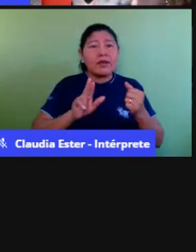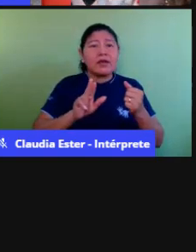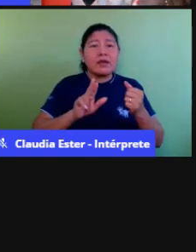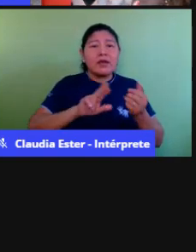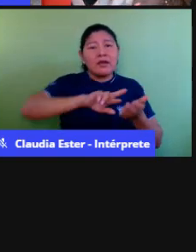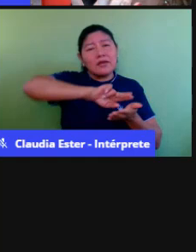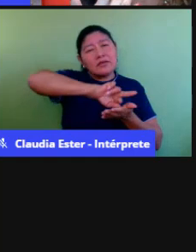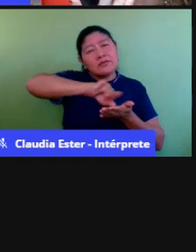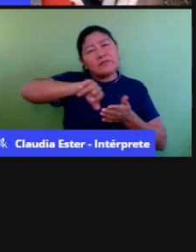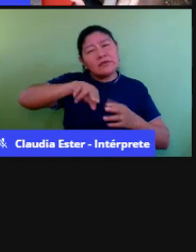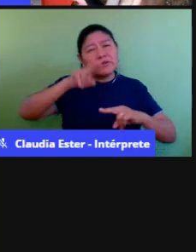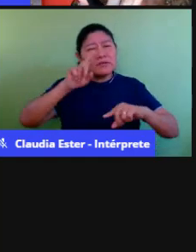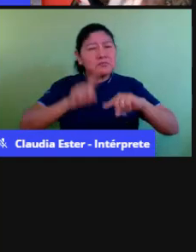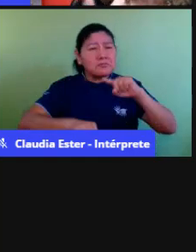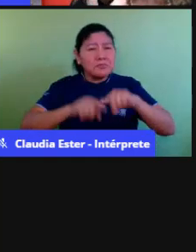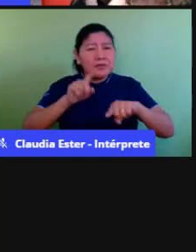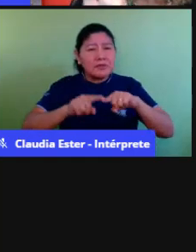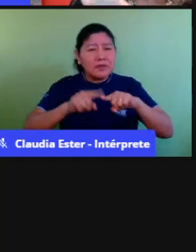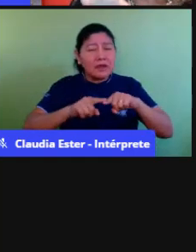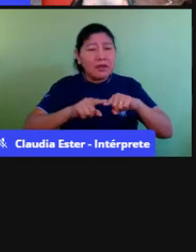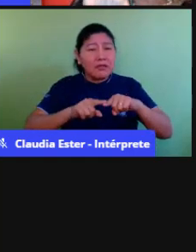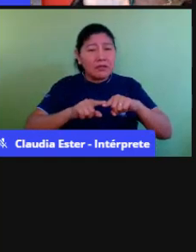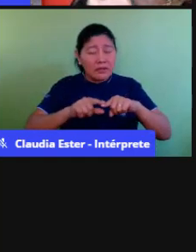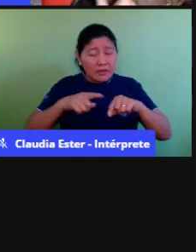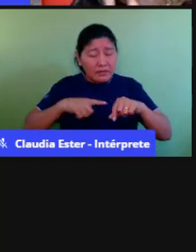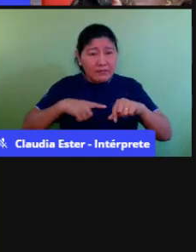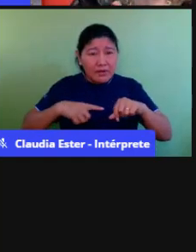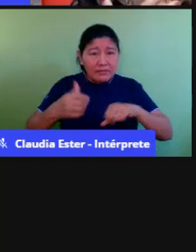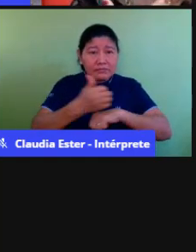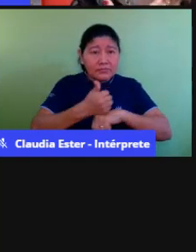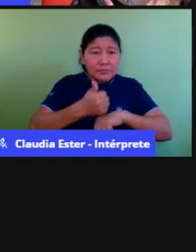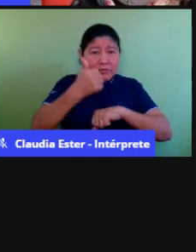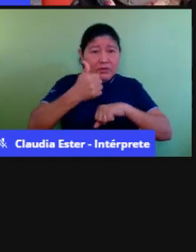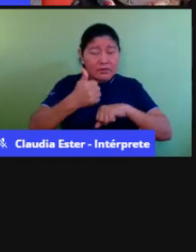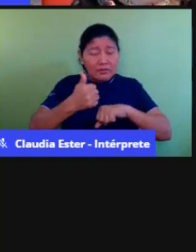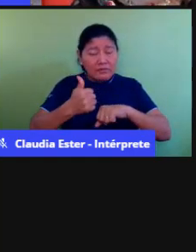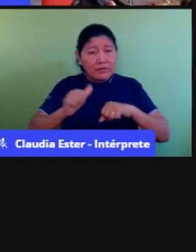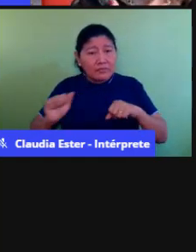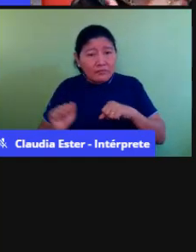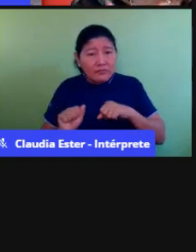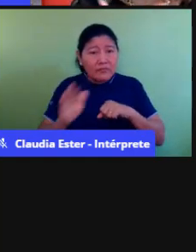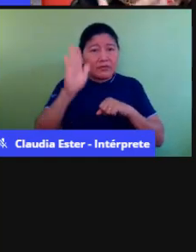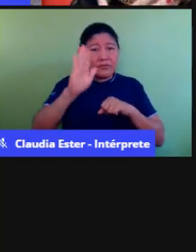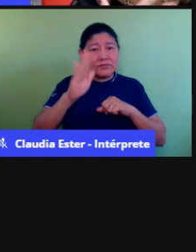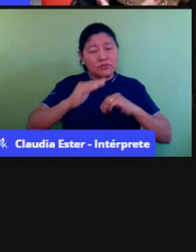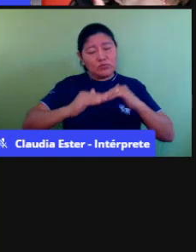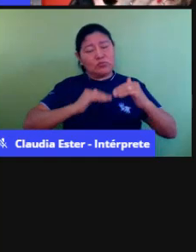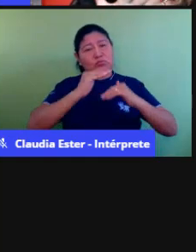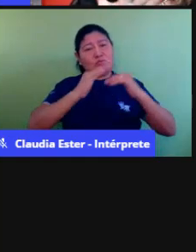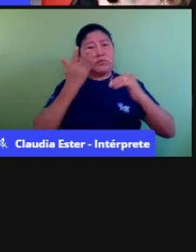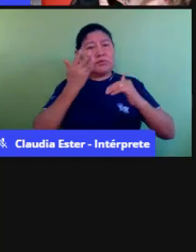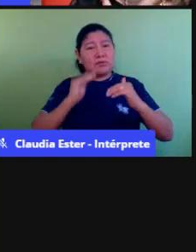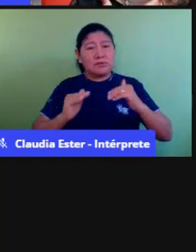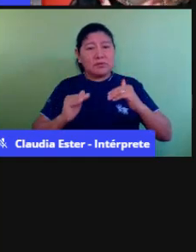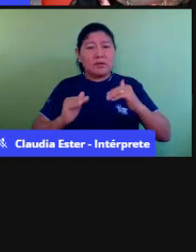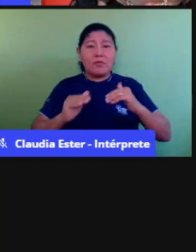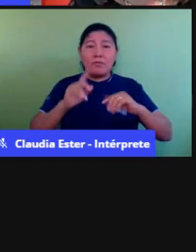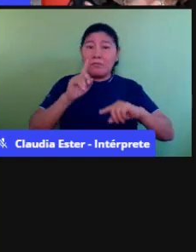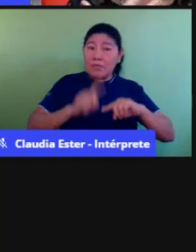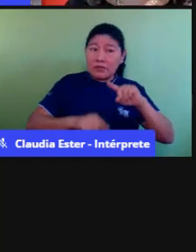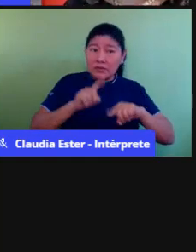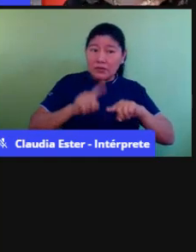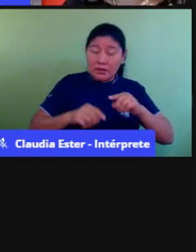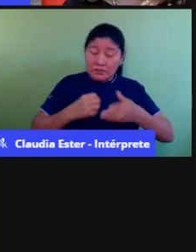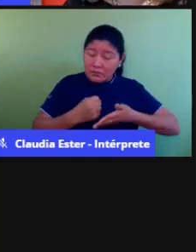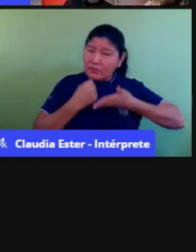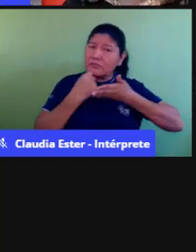plásticos, espumas. Fixar suportes em diferentes posições. Esse suporte em diferentes posições,